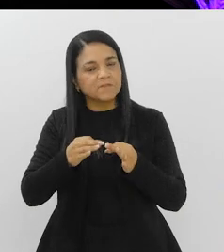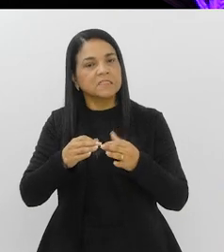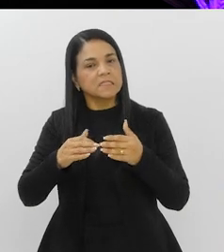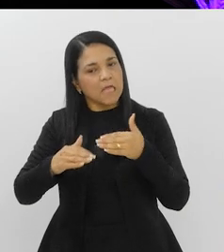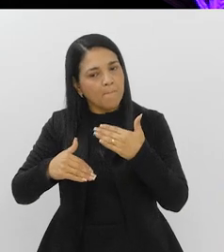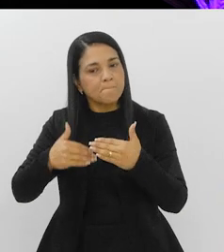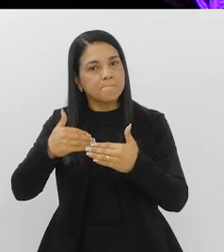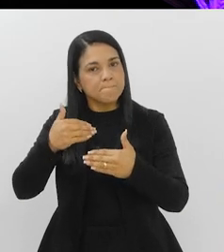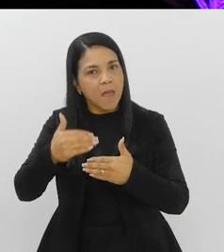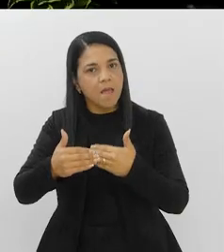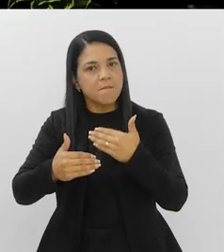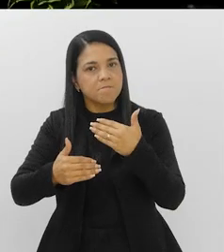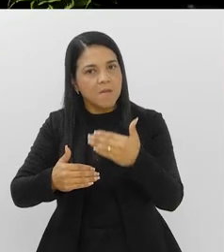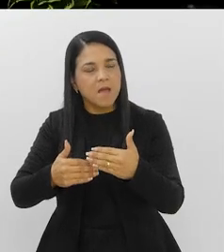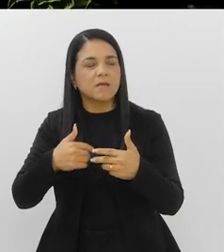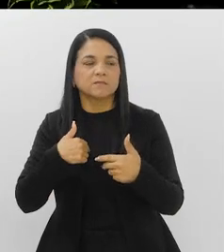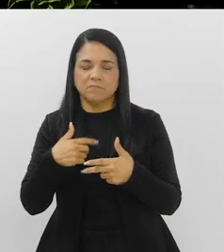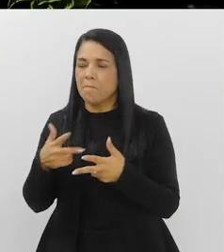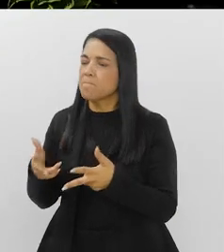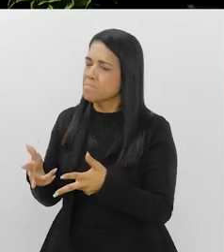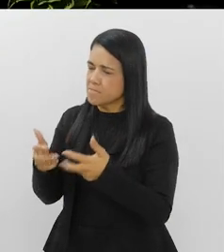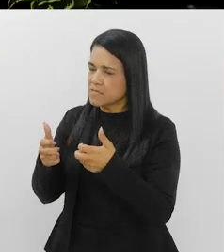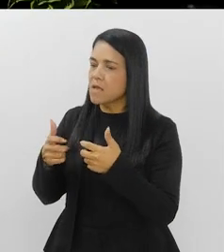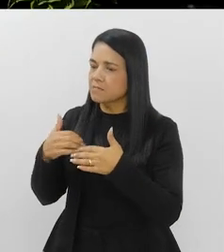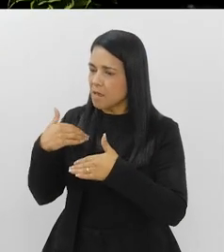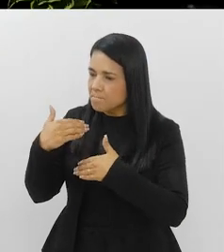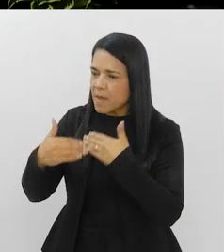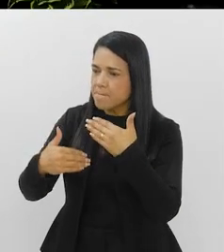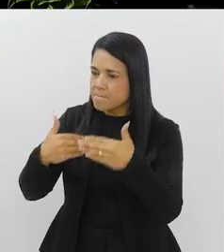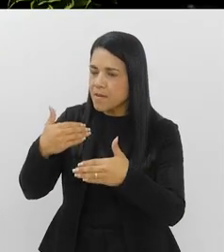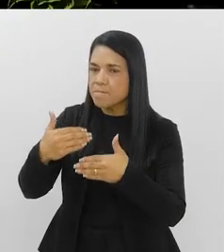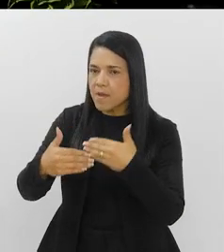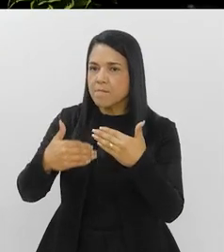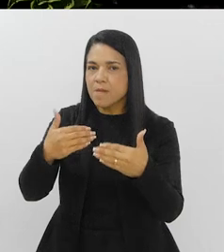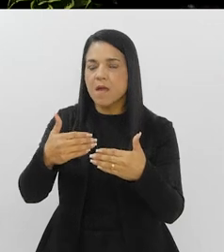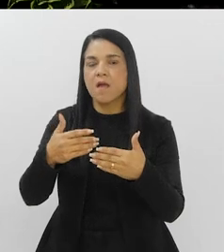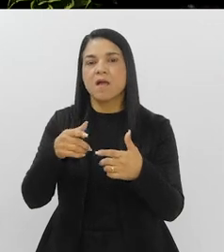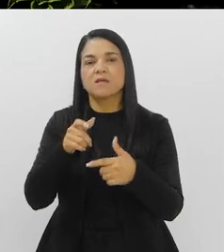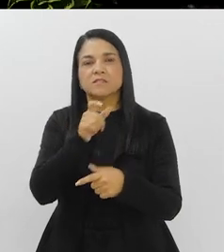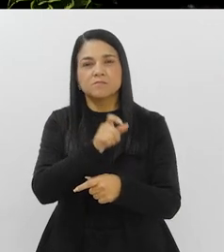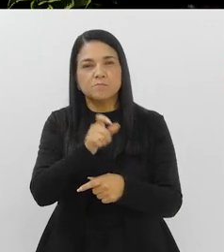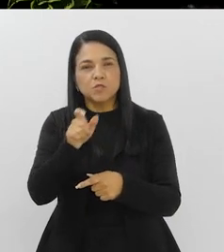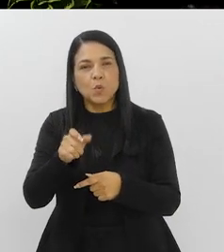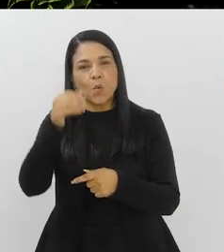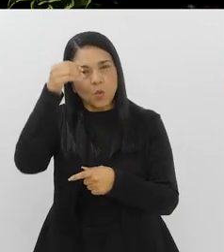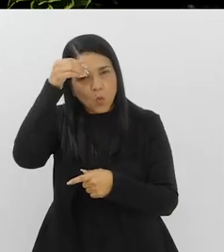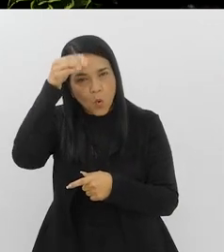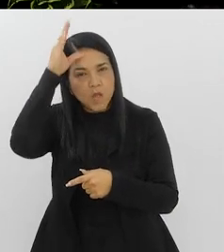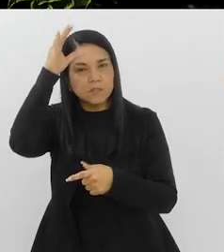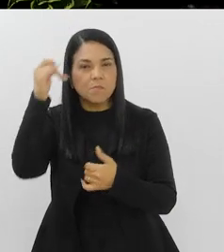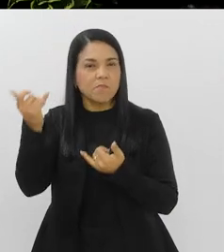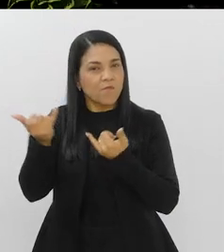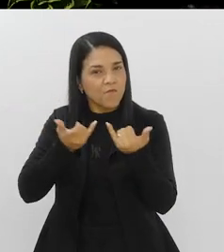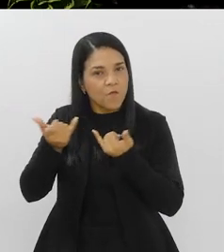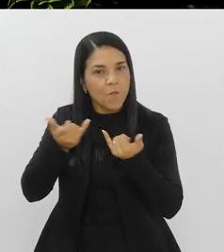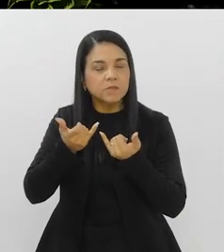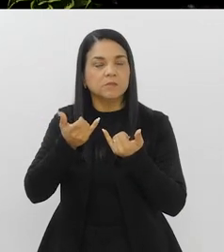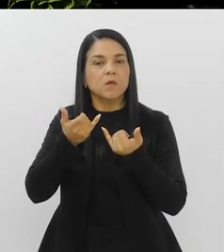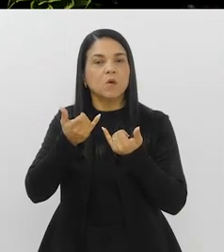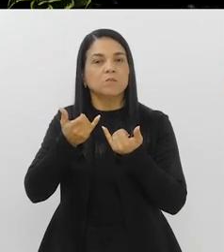sabe e a gente percebe que aos pouquinhos né à medida que as pessoas vão tendo mais